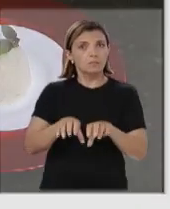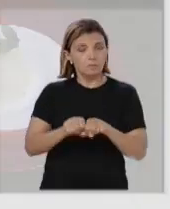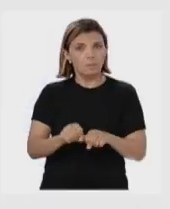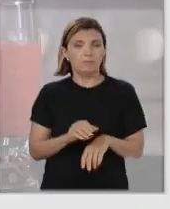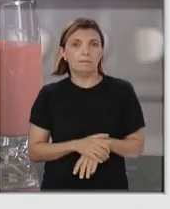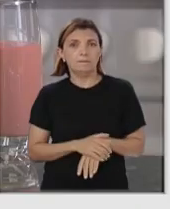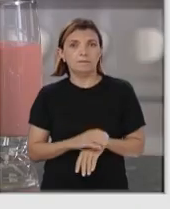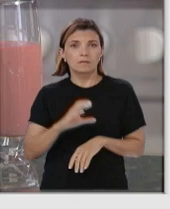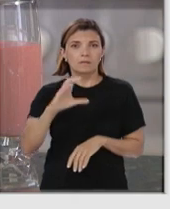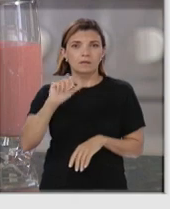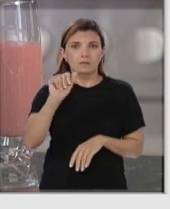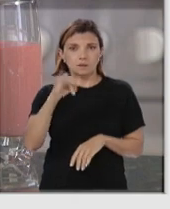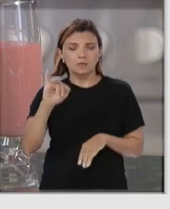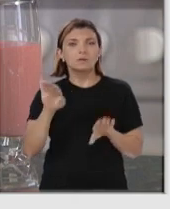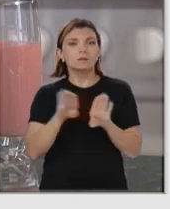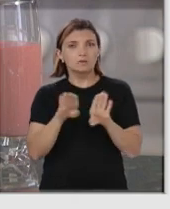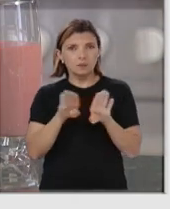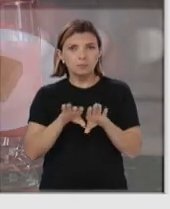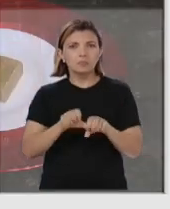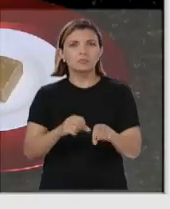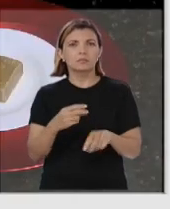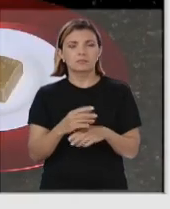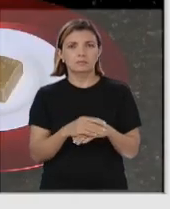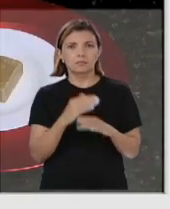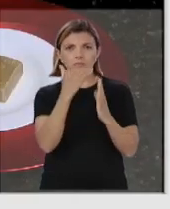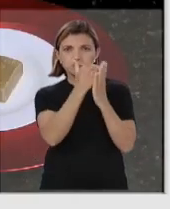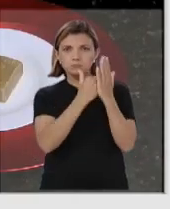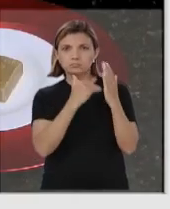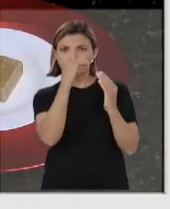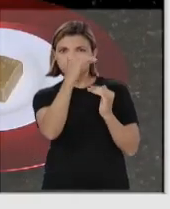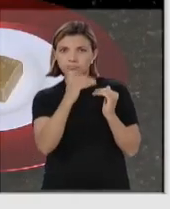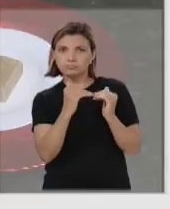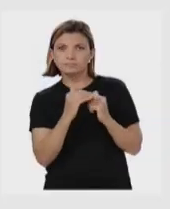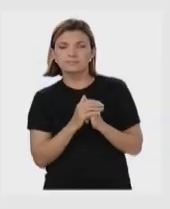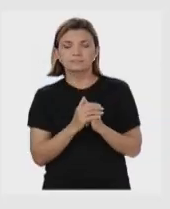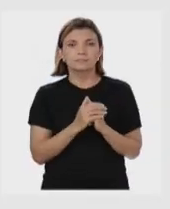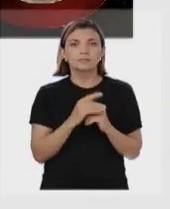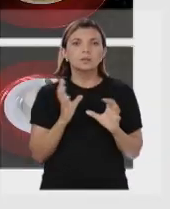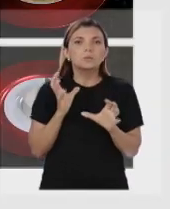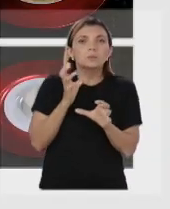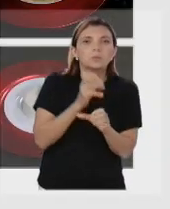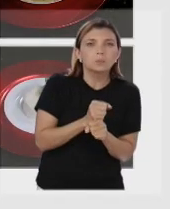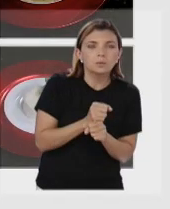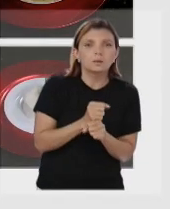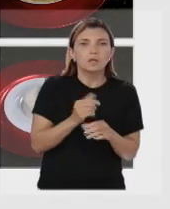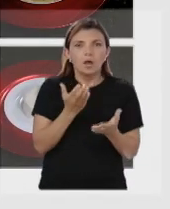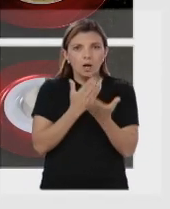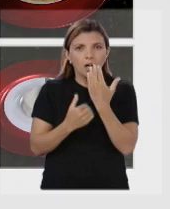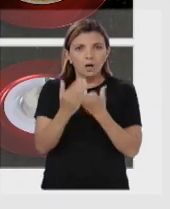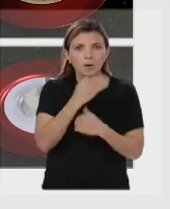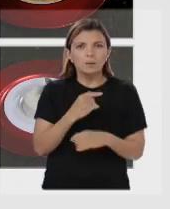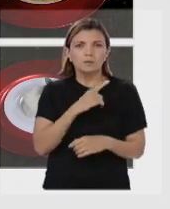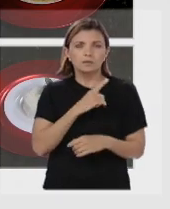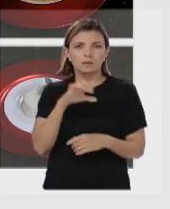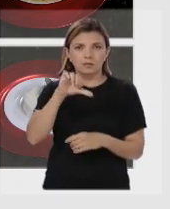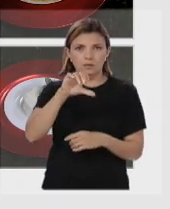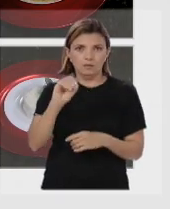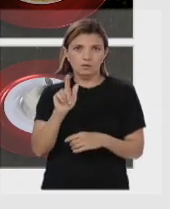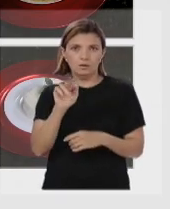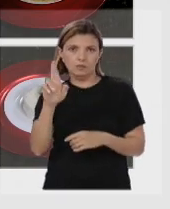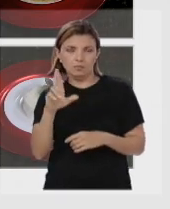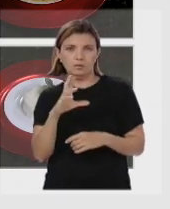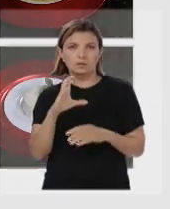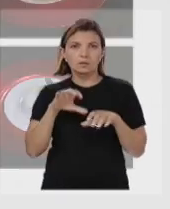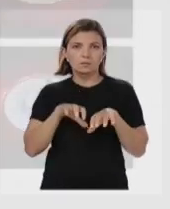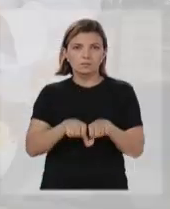porção. O açaí e o tablete de graviola corresponde a 22 gramas cada. Somando tudo, essa refeição equivale a